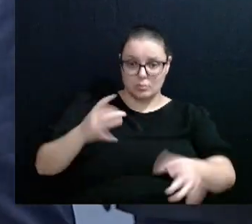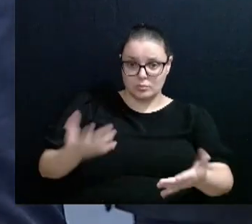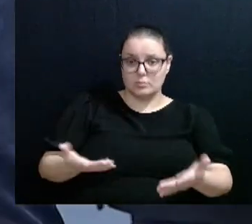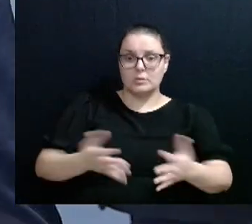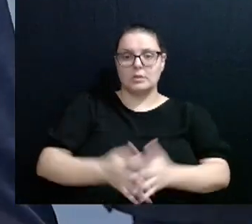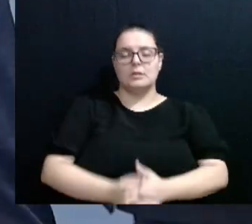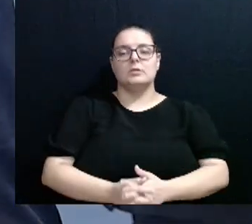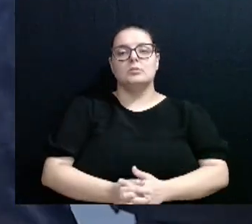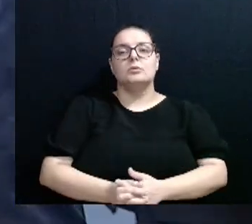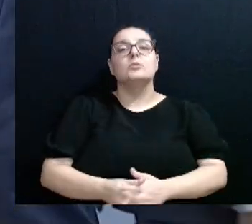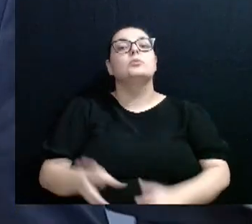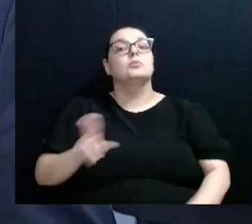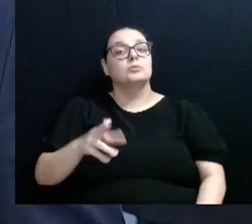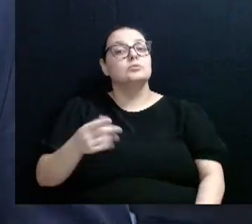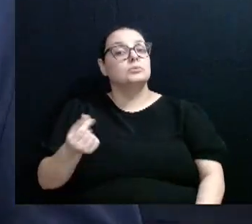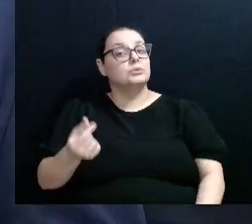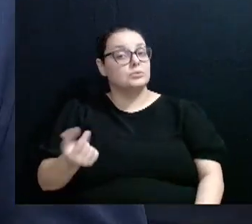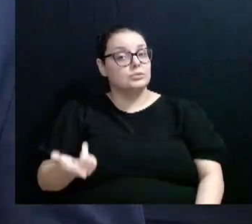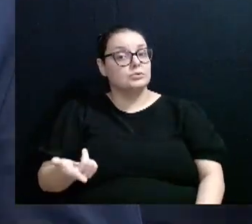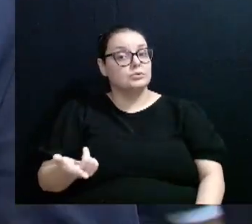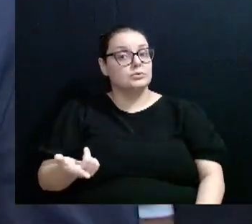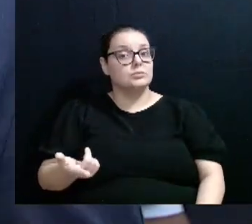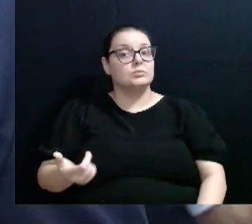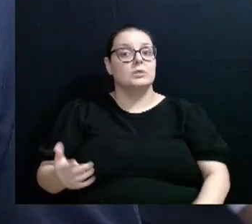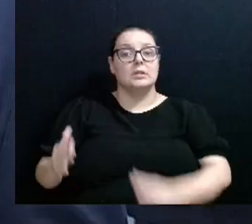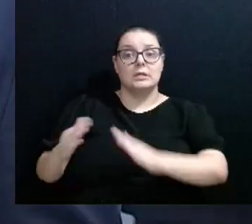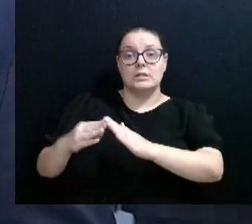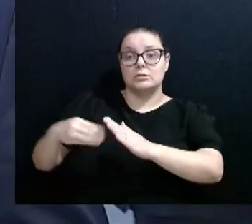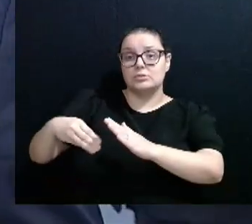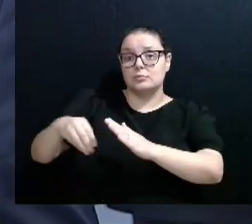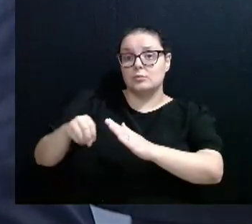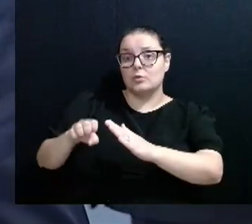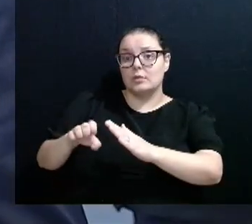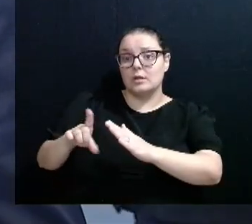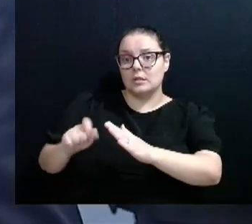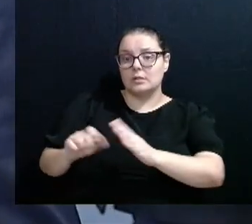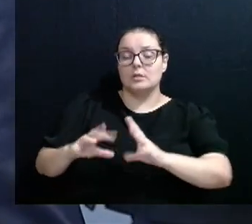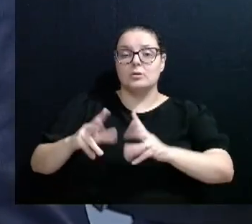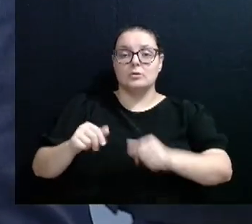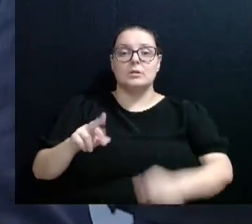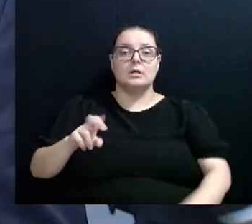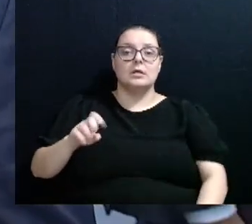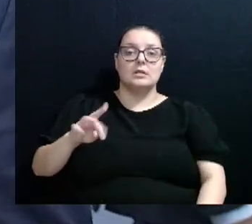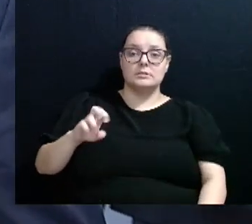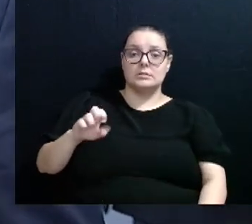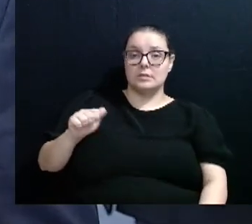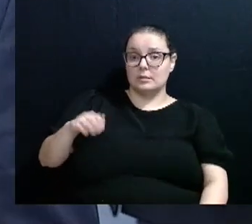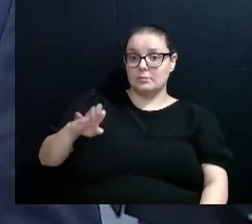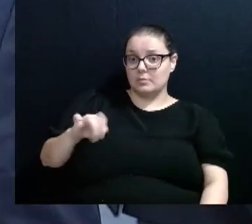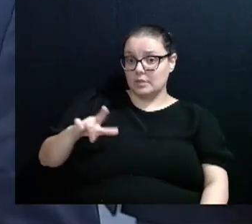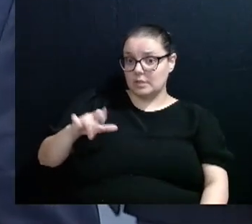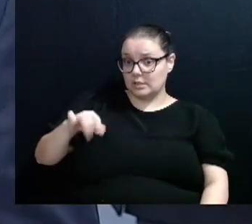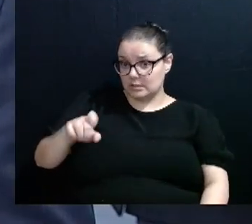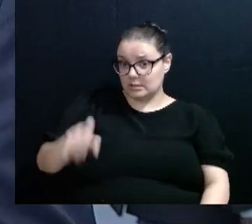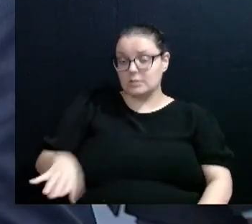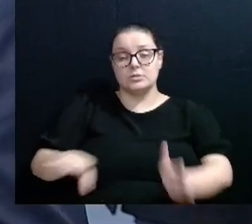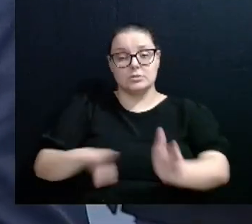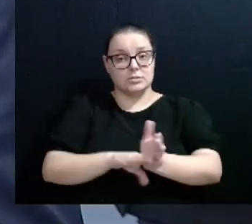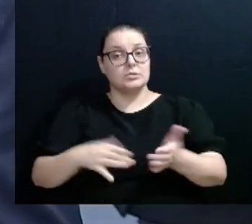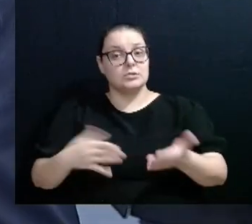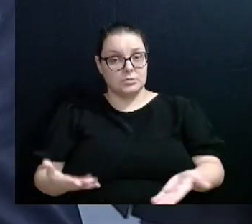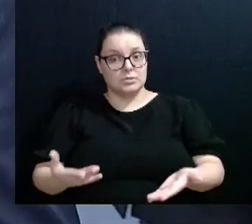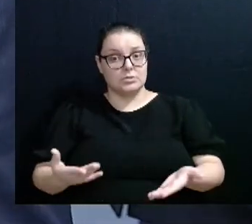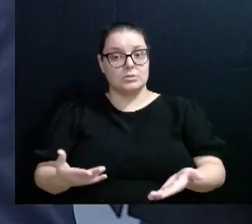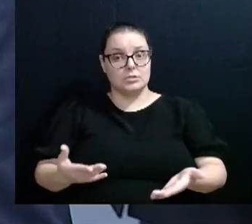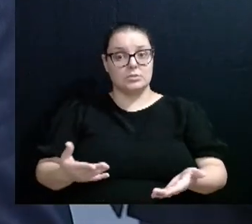utilizado desse dinheiro que saiu da casa de moeda. Então toda essa rastreabilidade, ela chega a um denominador que